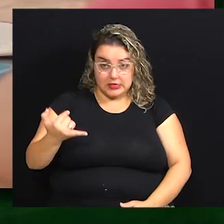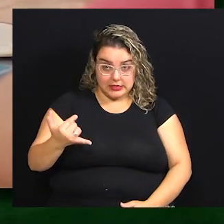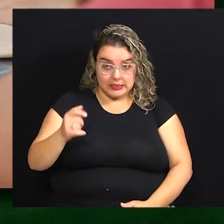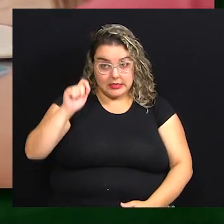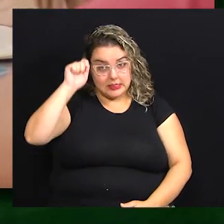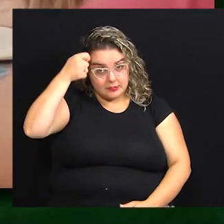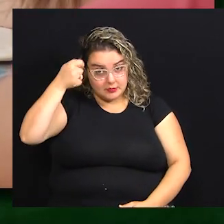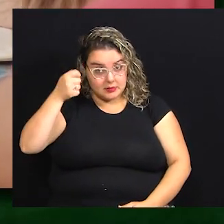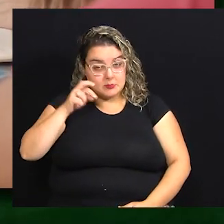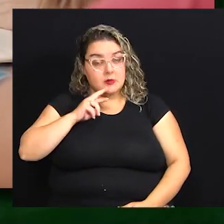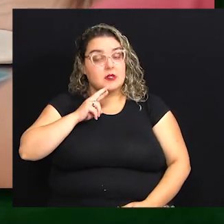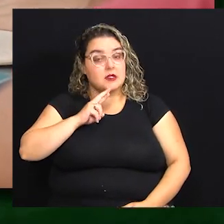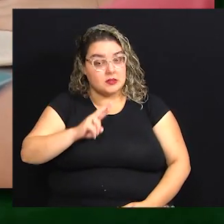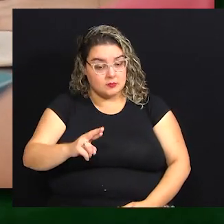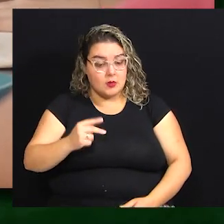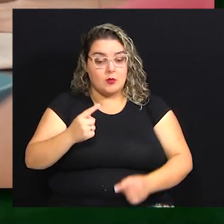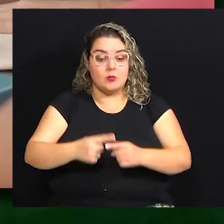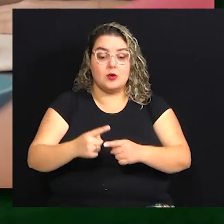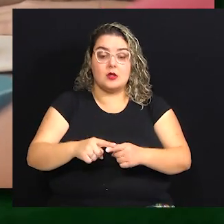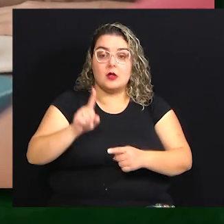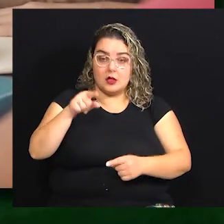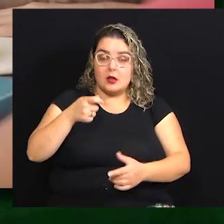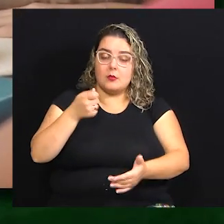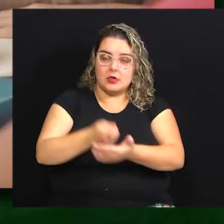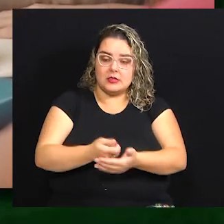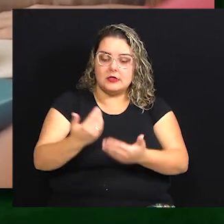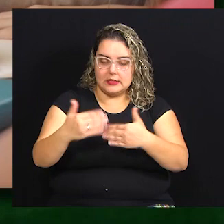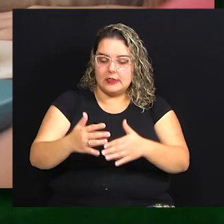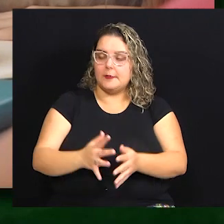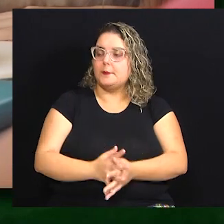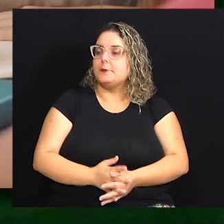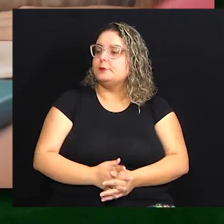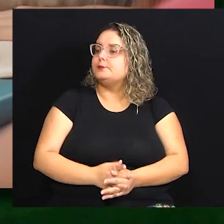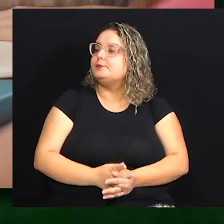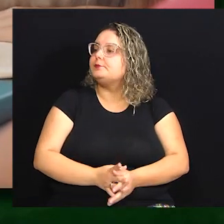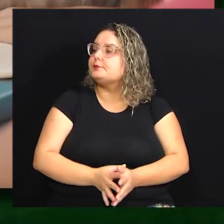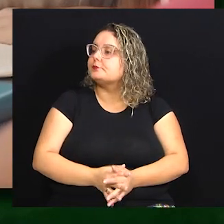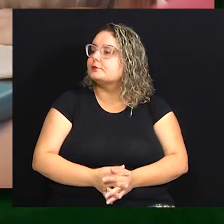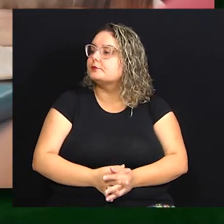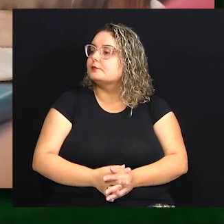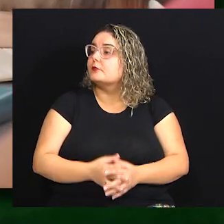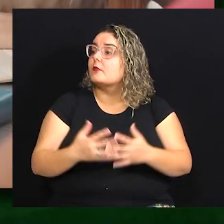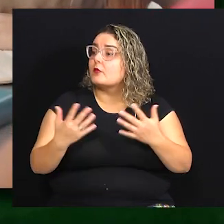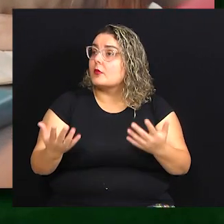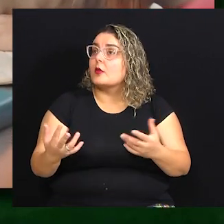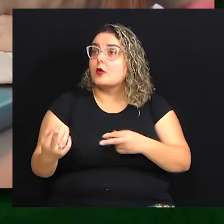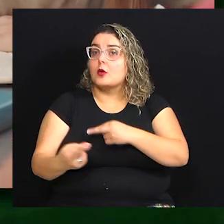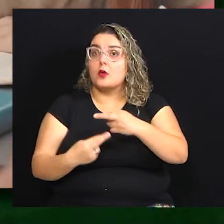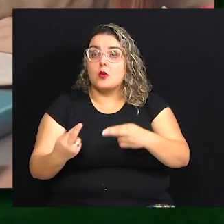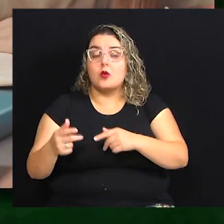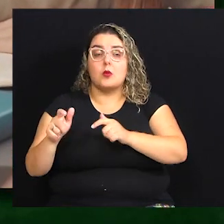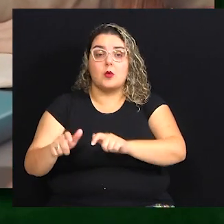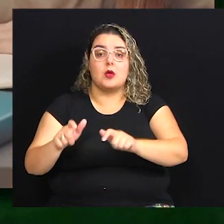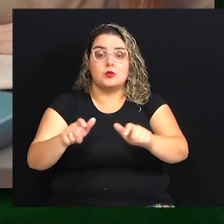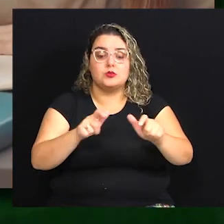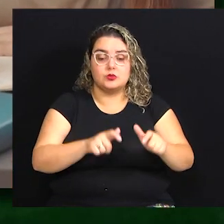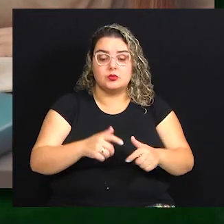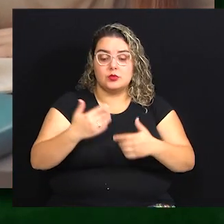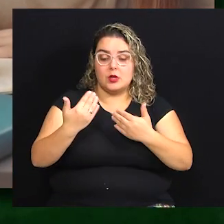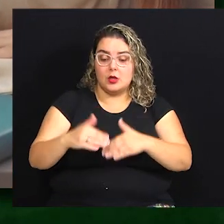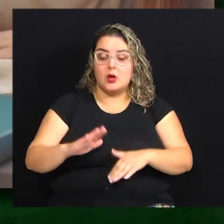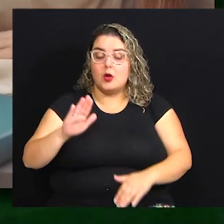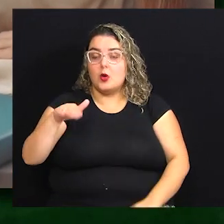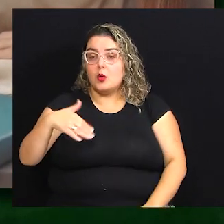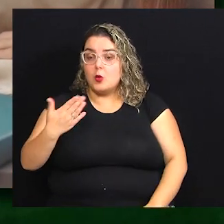para responder essas questões, porque isso é uma exigência da prova. Bom, com relação aos locais da prova,